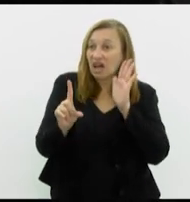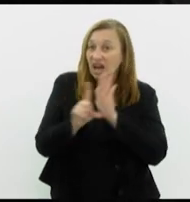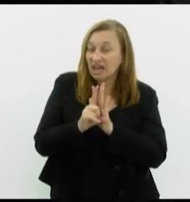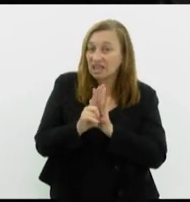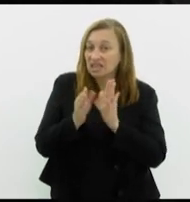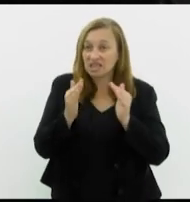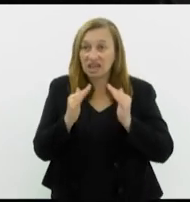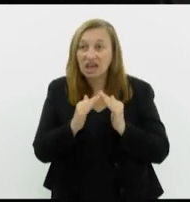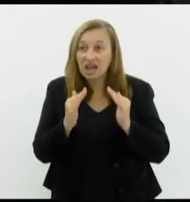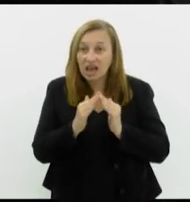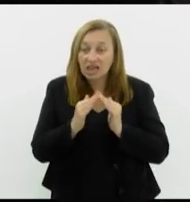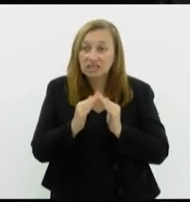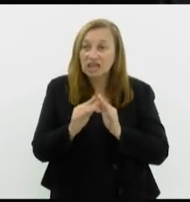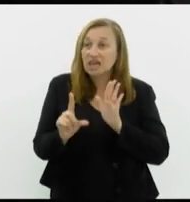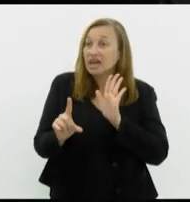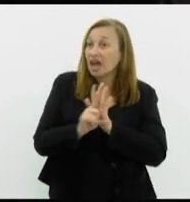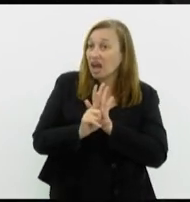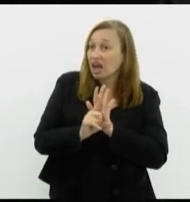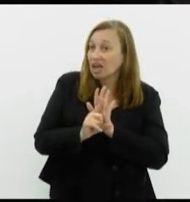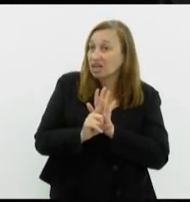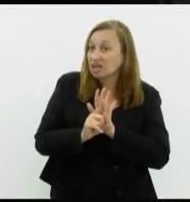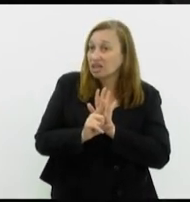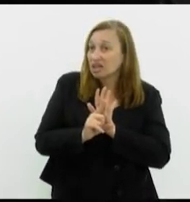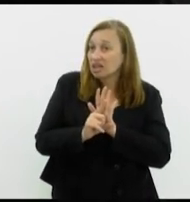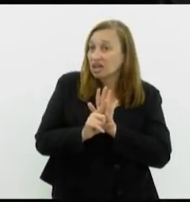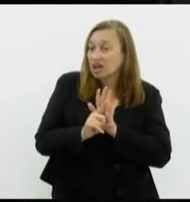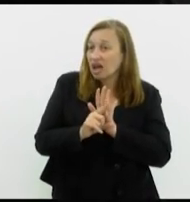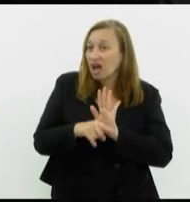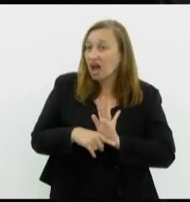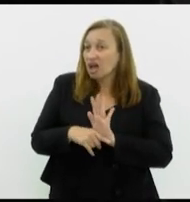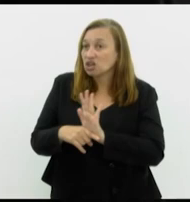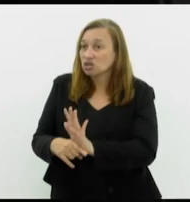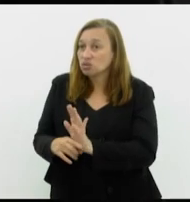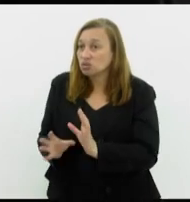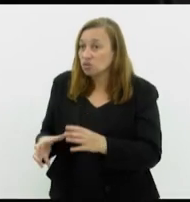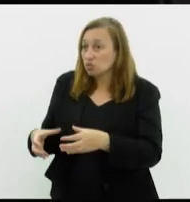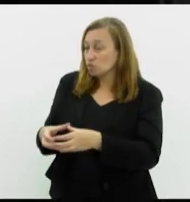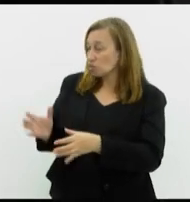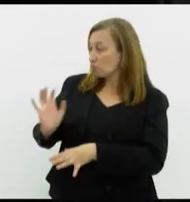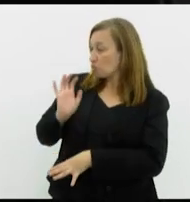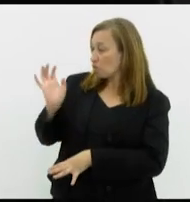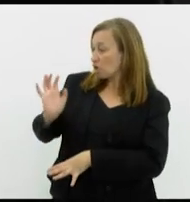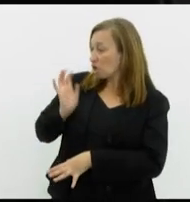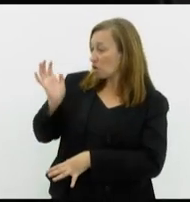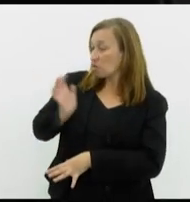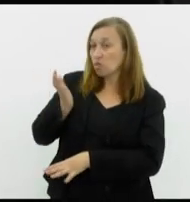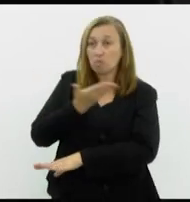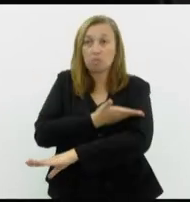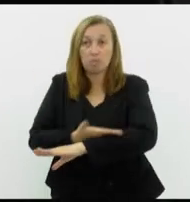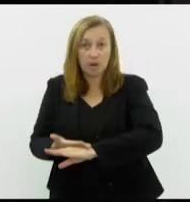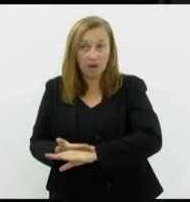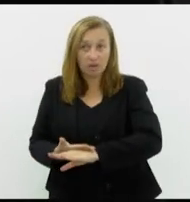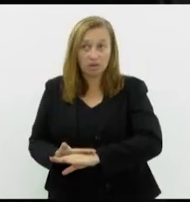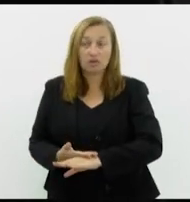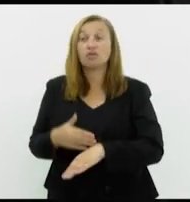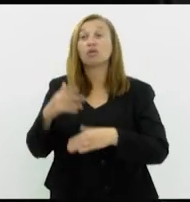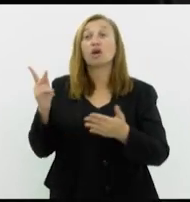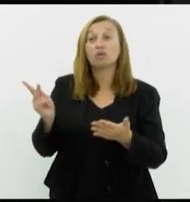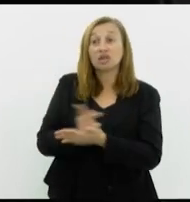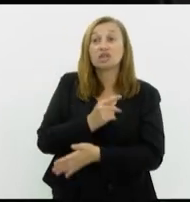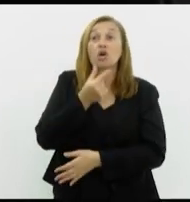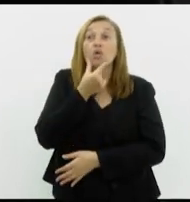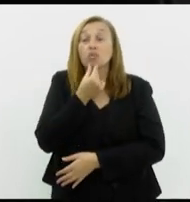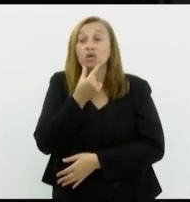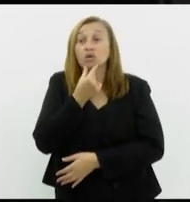casa, que as nossas leis atendam a classe média, uma classe média alta branca, que foi no caso do